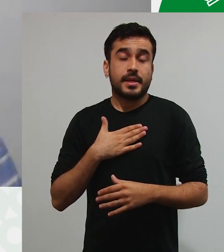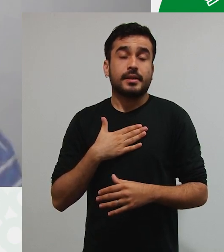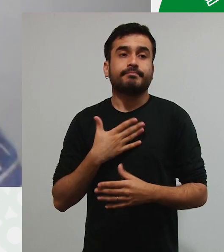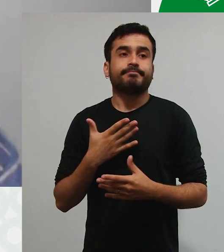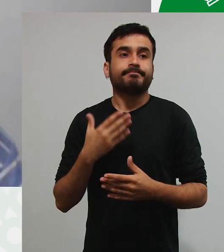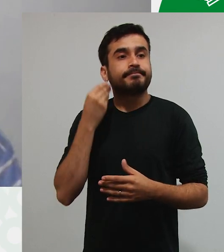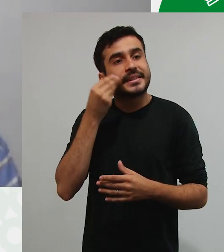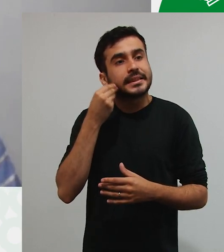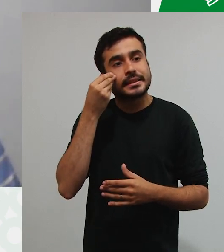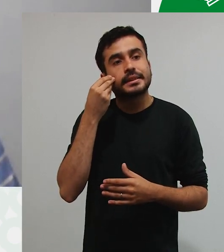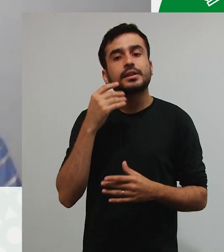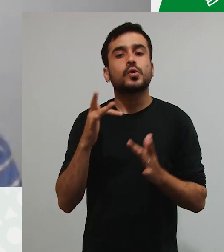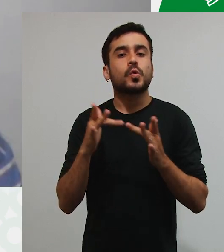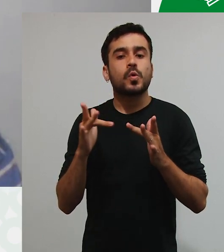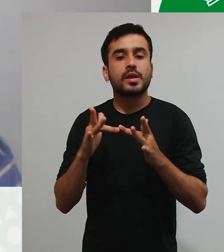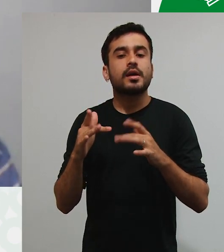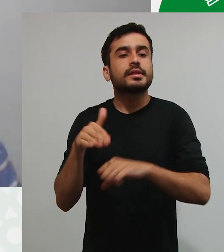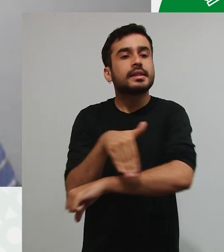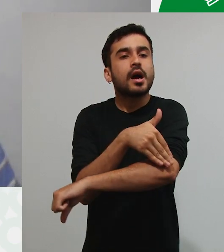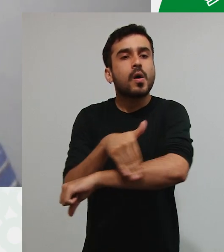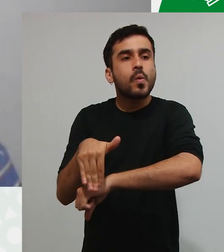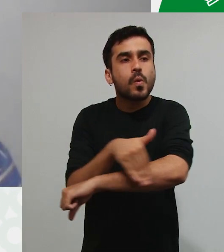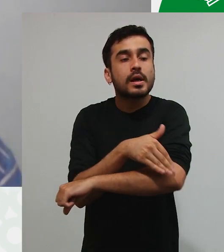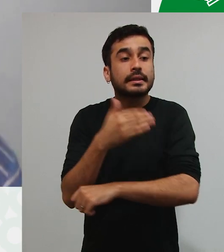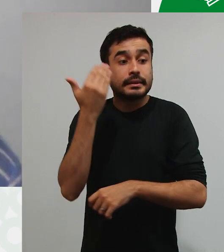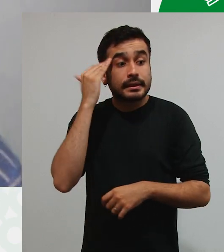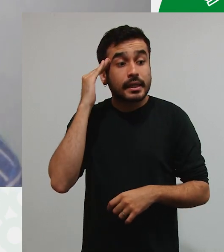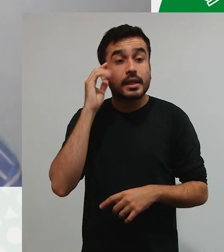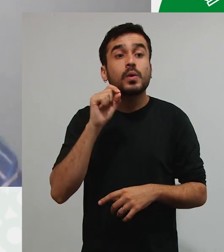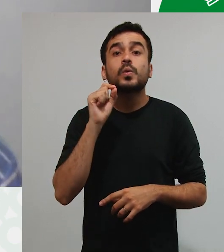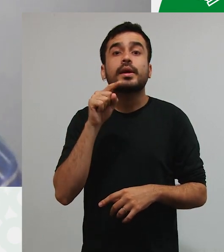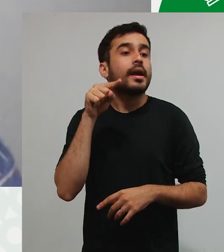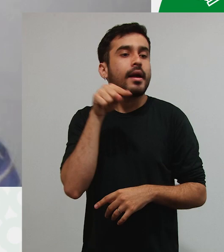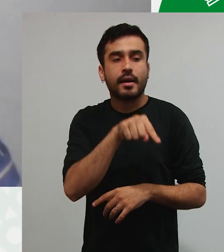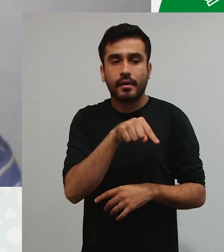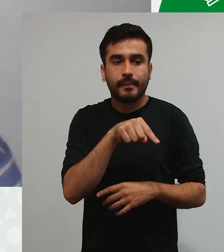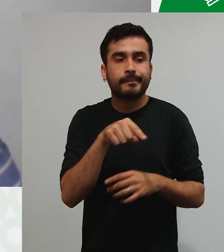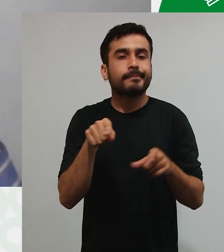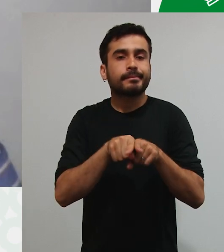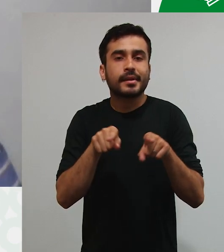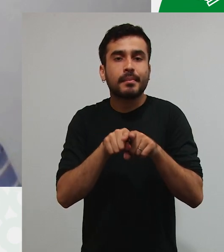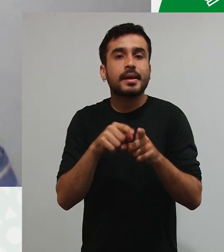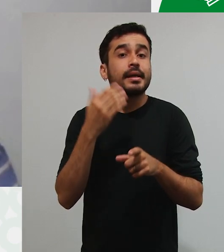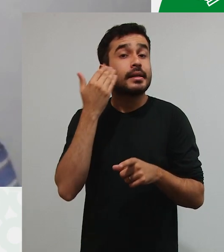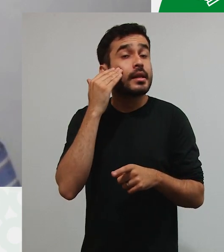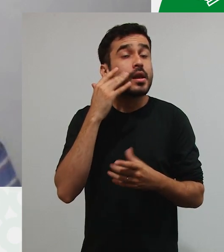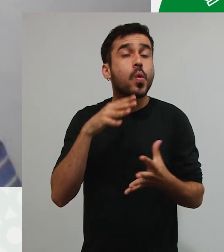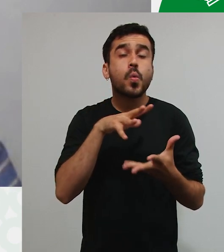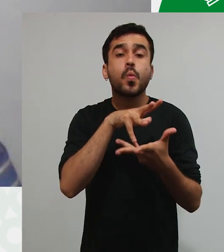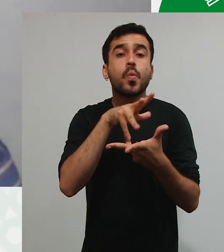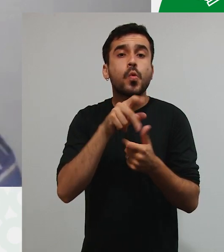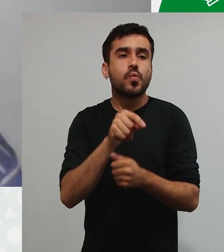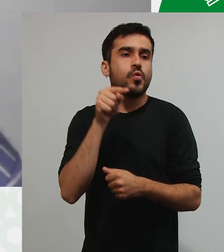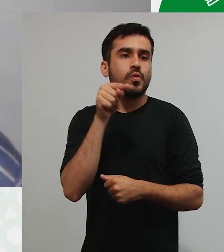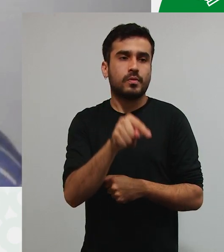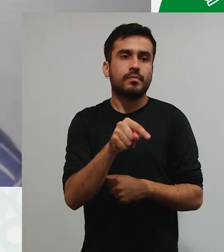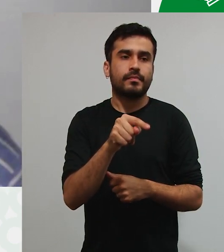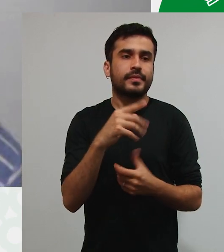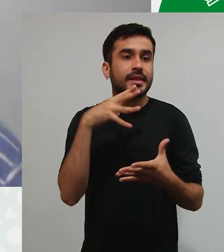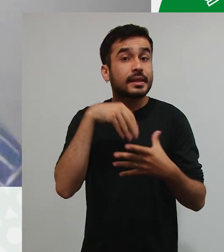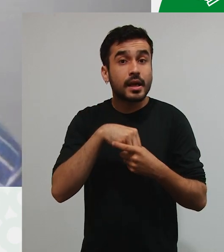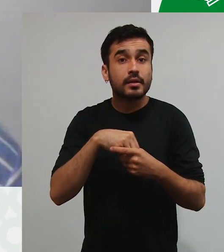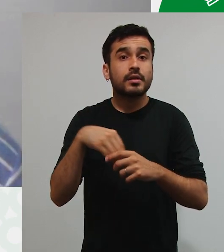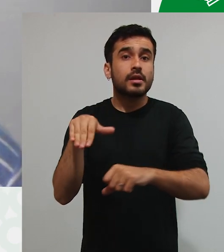de estar em situação de rua, de viver em situação de rua, de entender o que era a rua e entender o mundo invisível que se